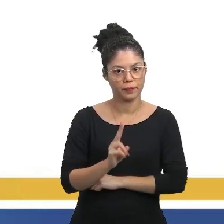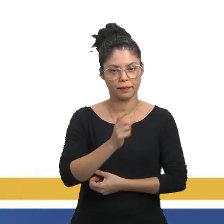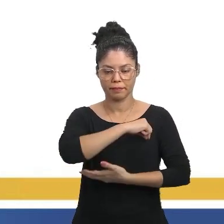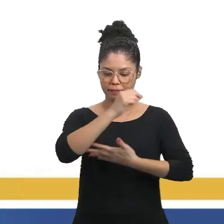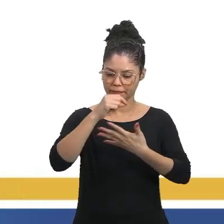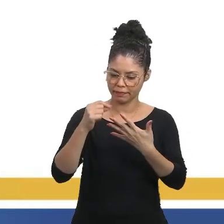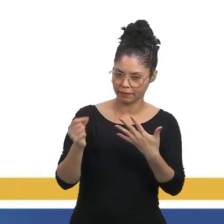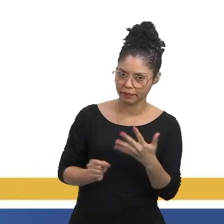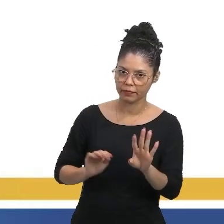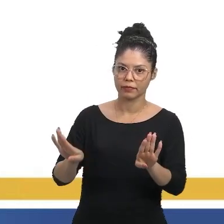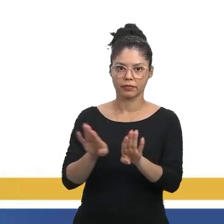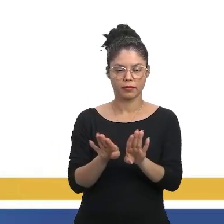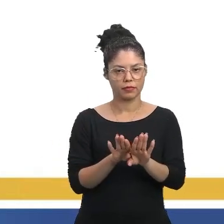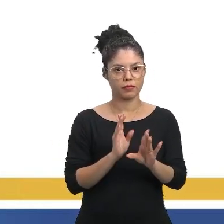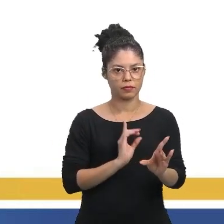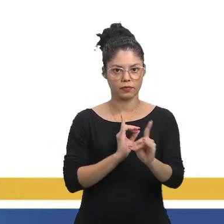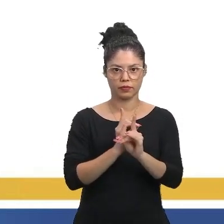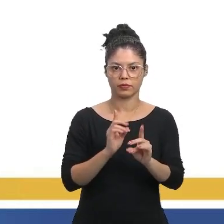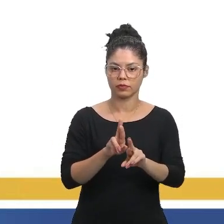são idênticos.